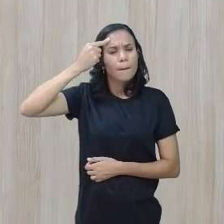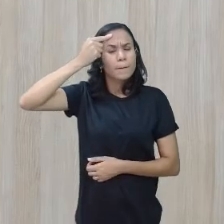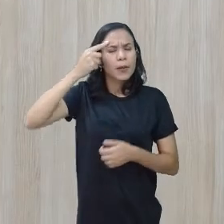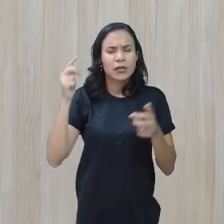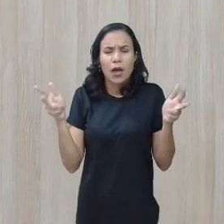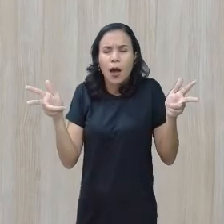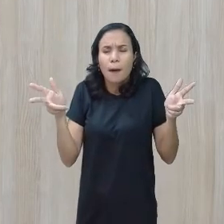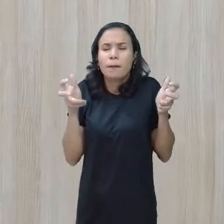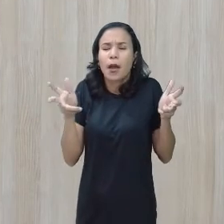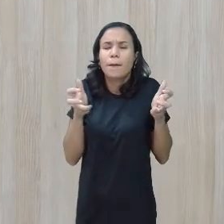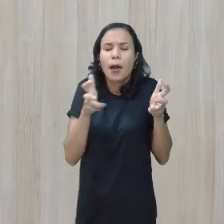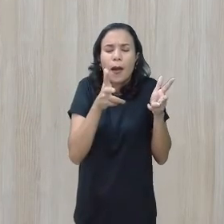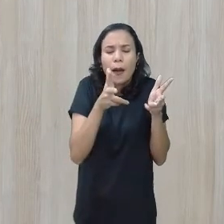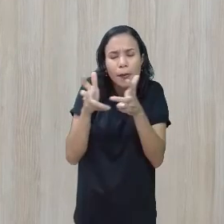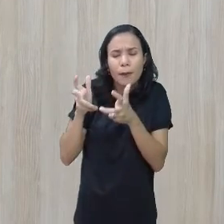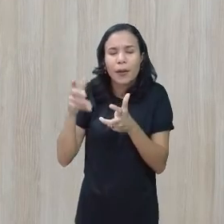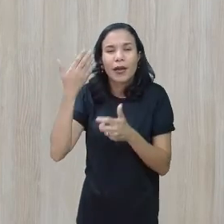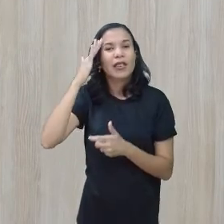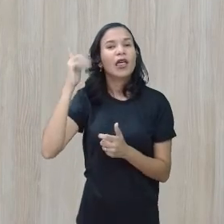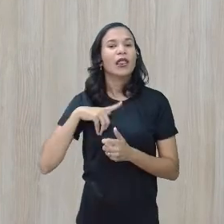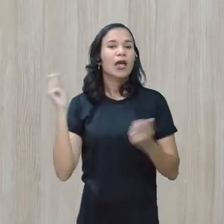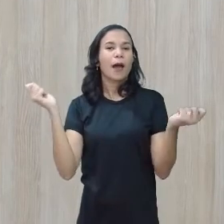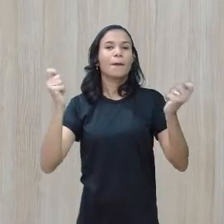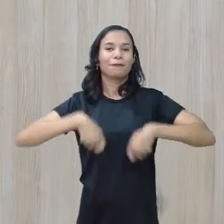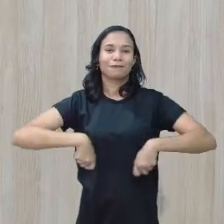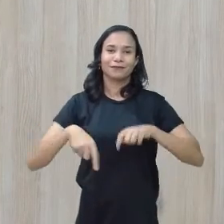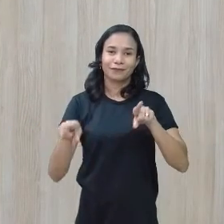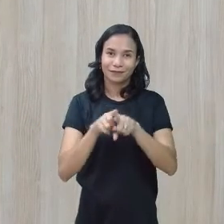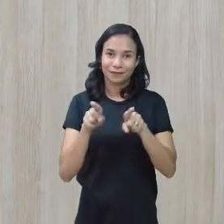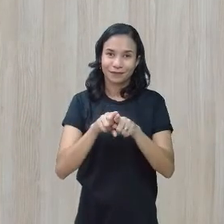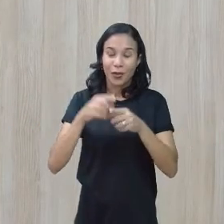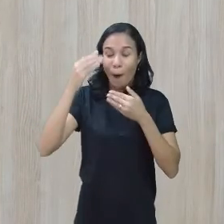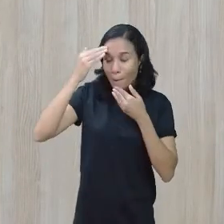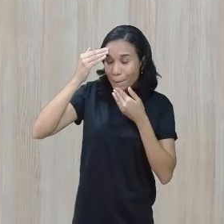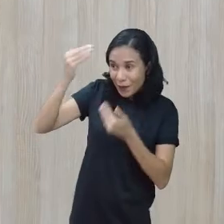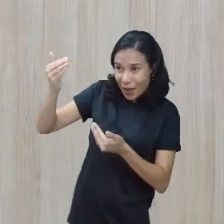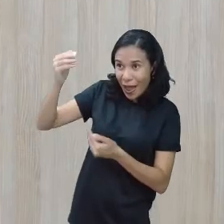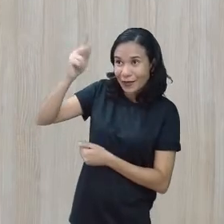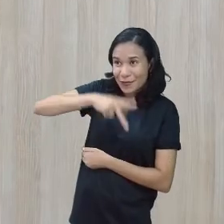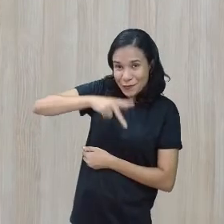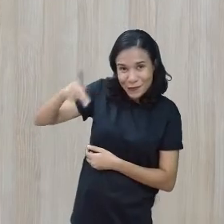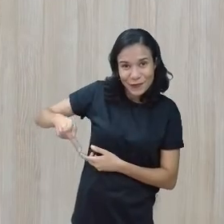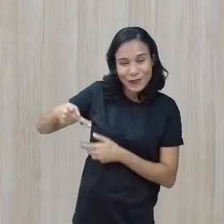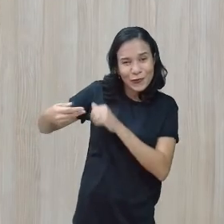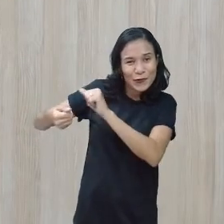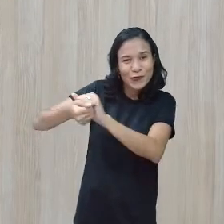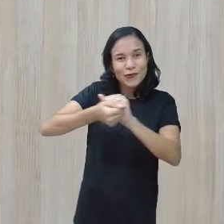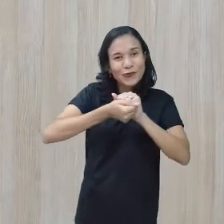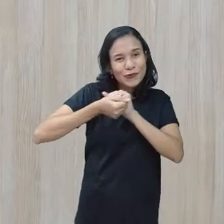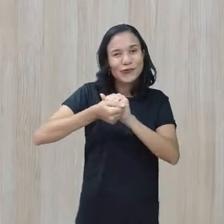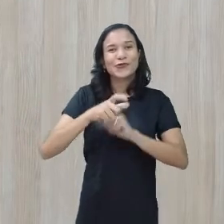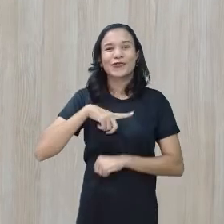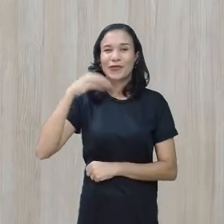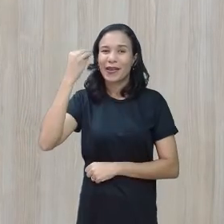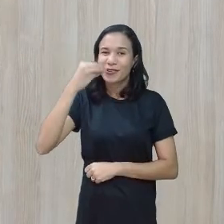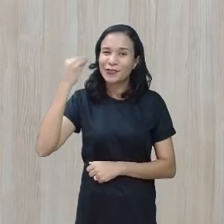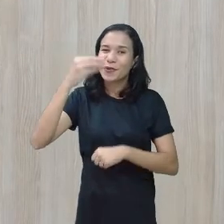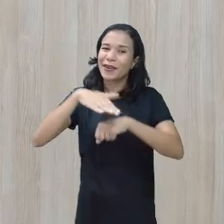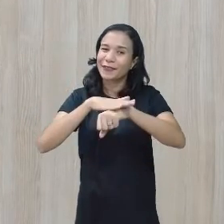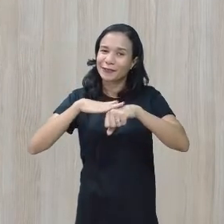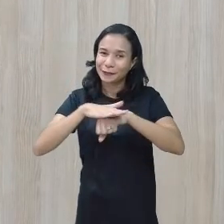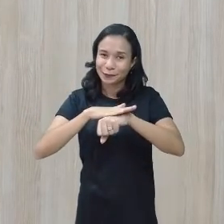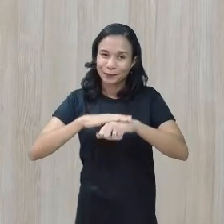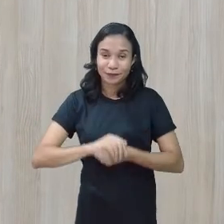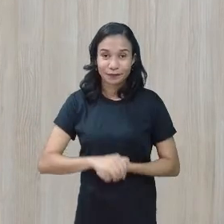e entender que ele tem potencial. Não é isso? Obrigada, professor, por ter vindo socializar a sua experiência aqui